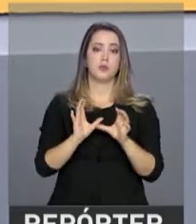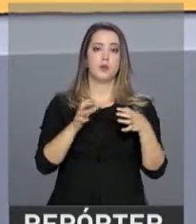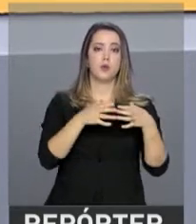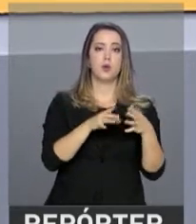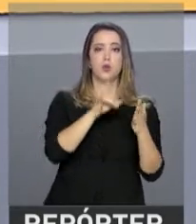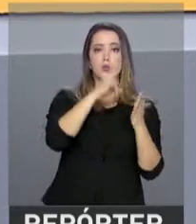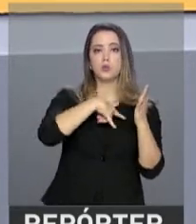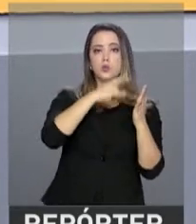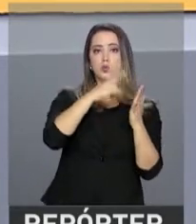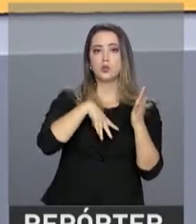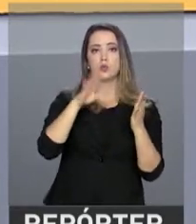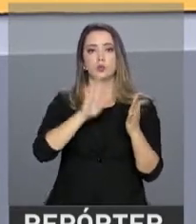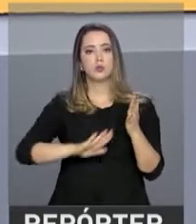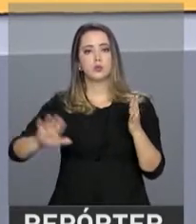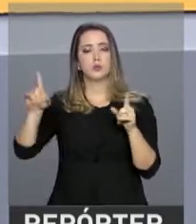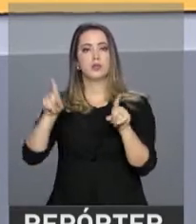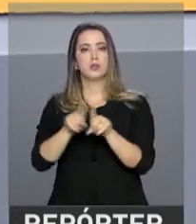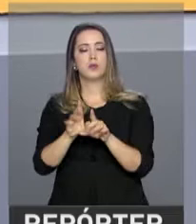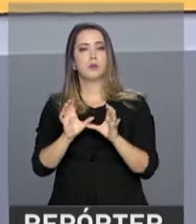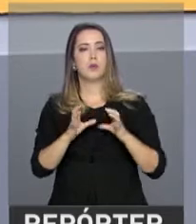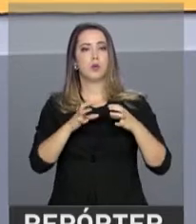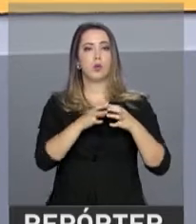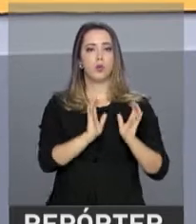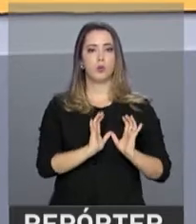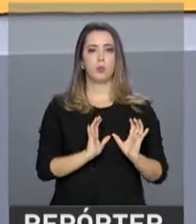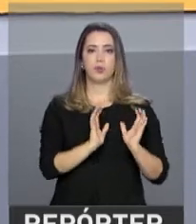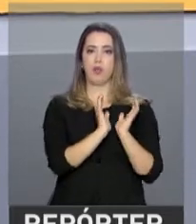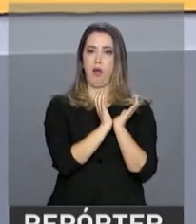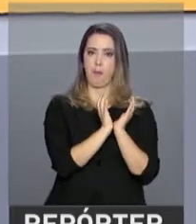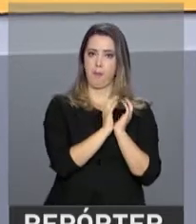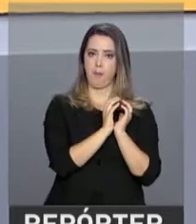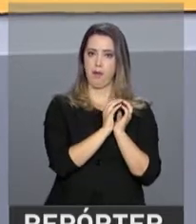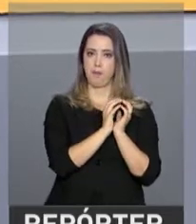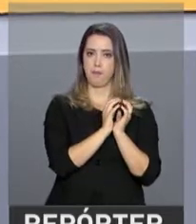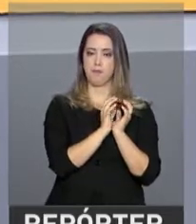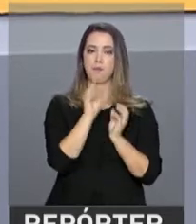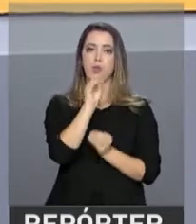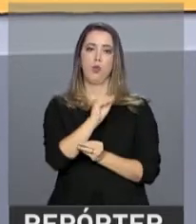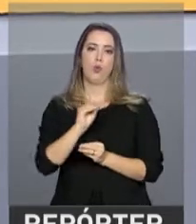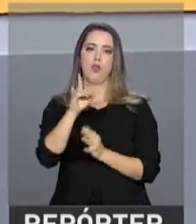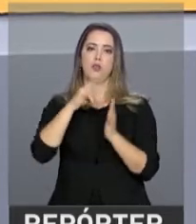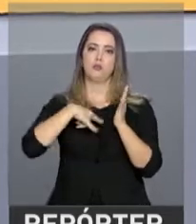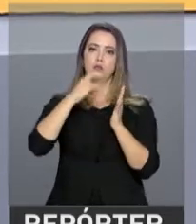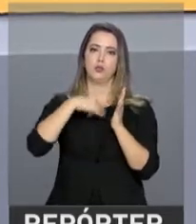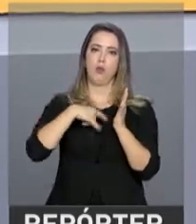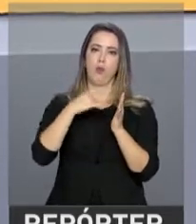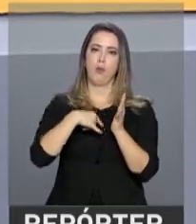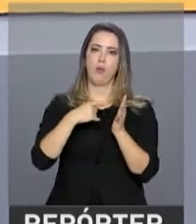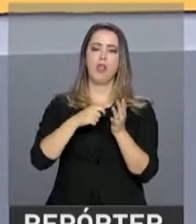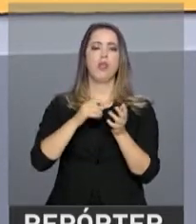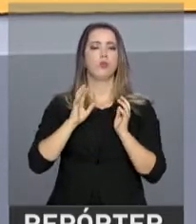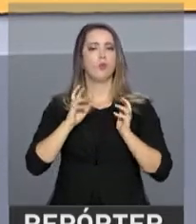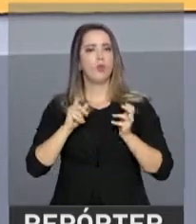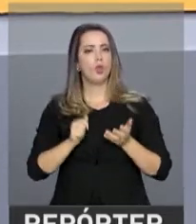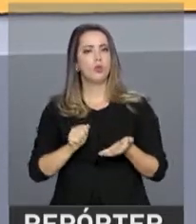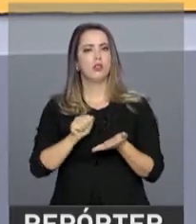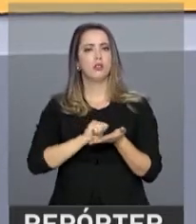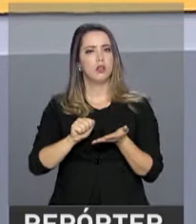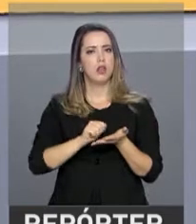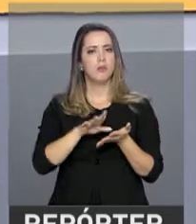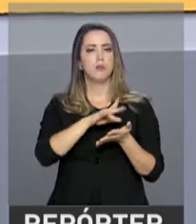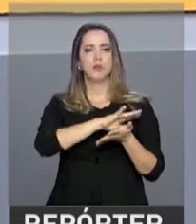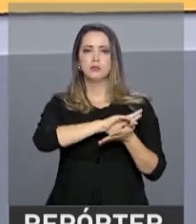de Pais e Amigos dos Excepcionais, a APAE, na arte de higienizar e conservar documentos. Além de aprender uma profissão,